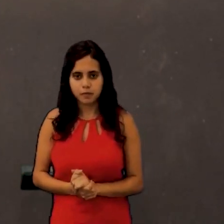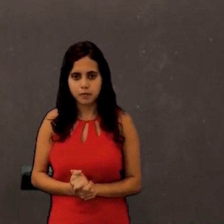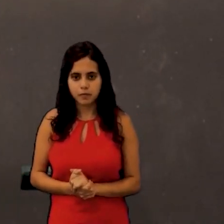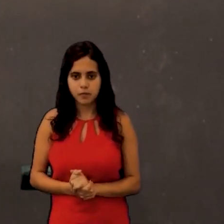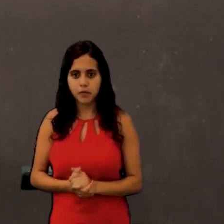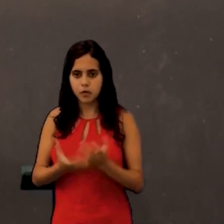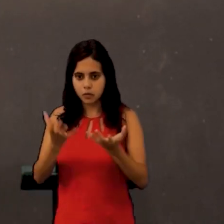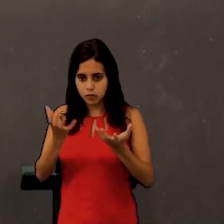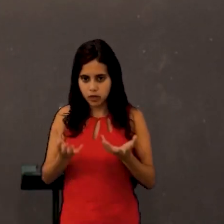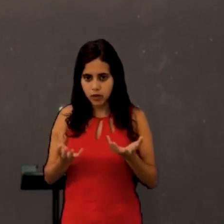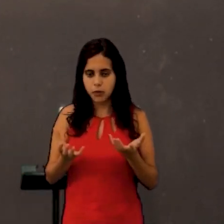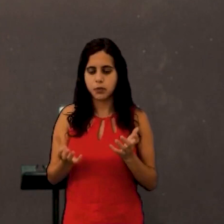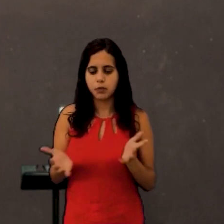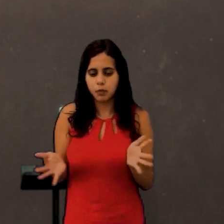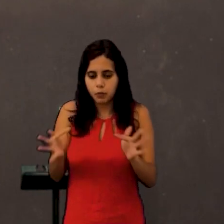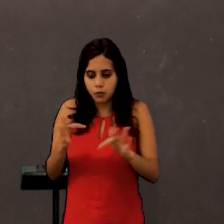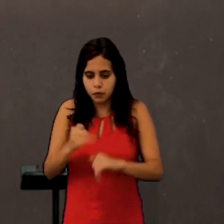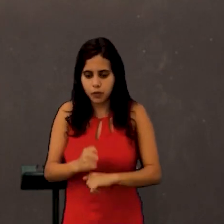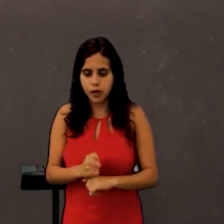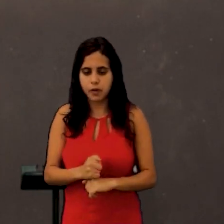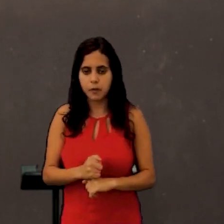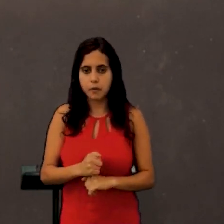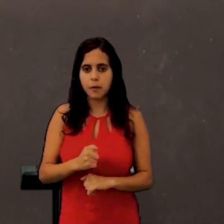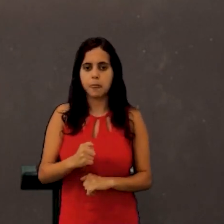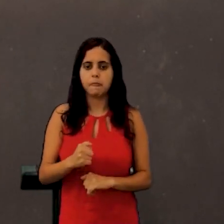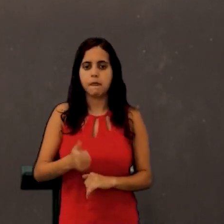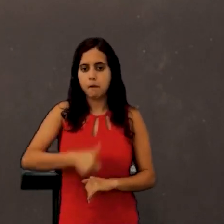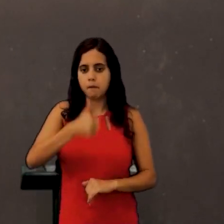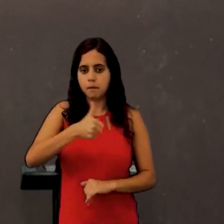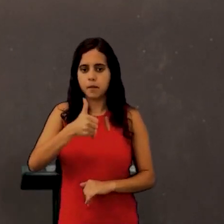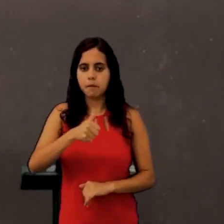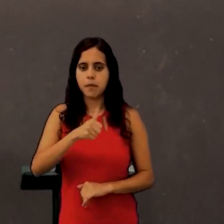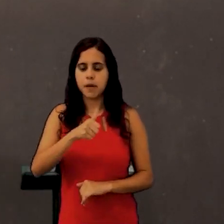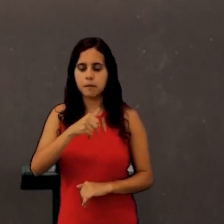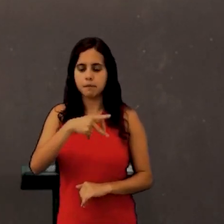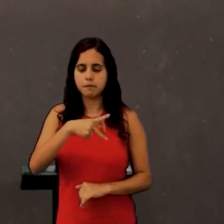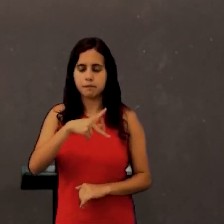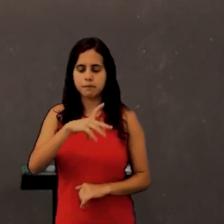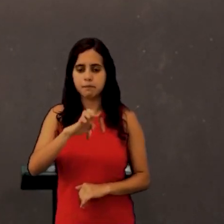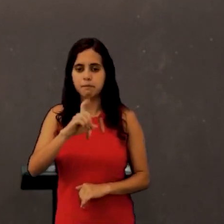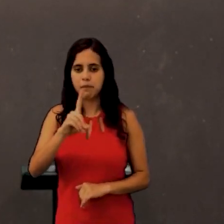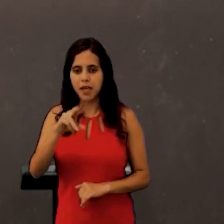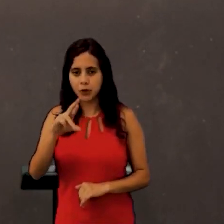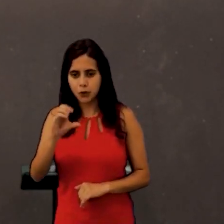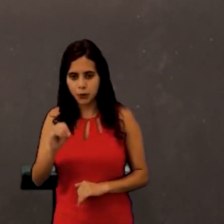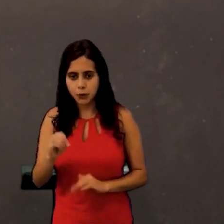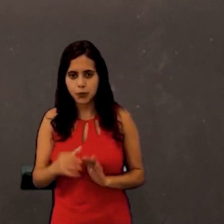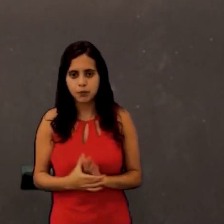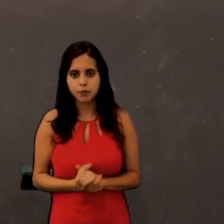Eu quero fechar aqui essa mensagem com 1 Pedro capítulo 4, verso 12 a verso 17.